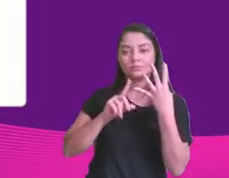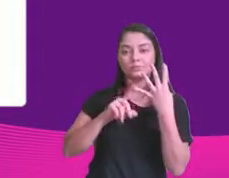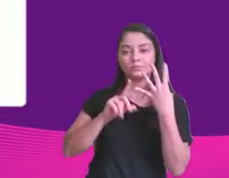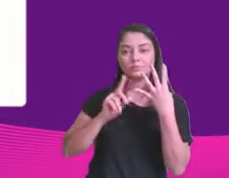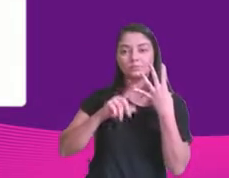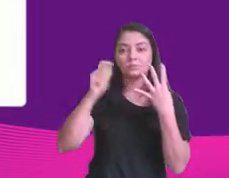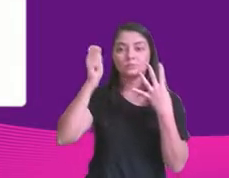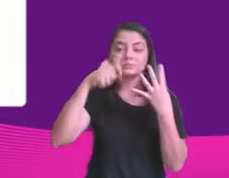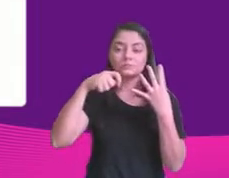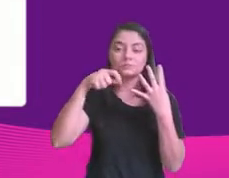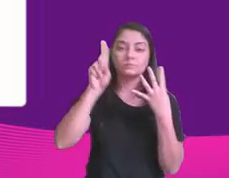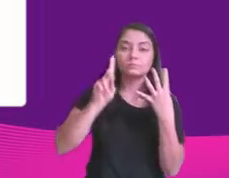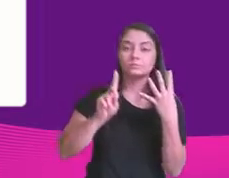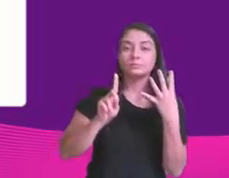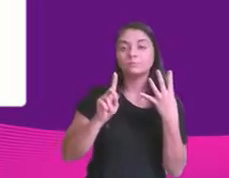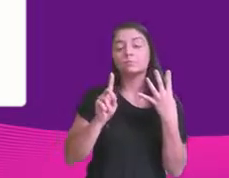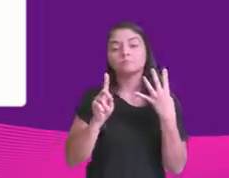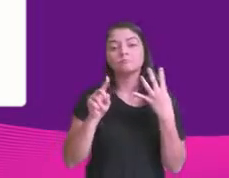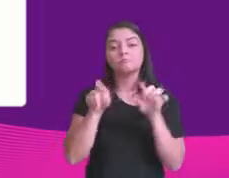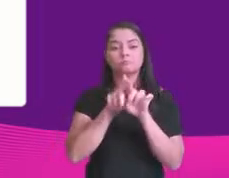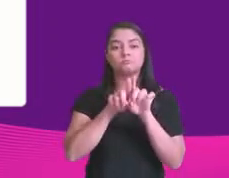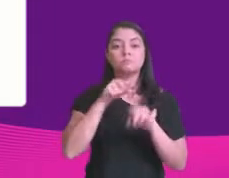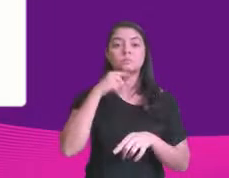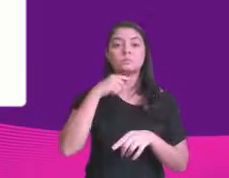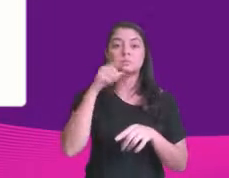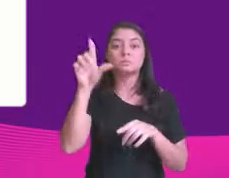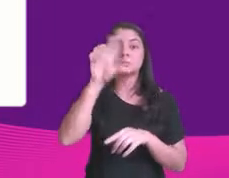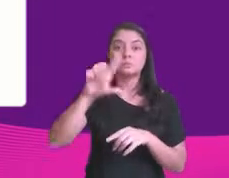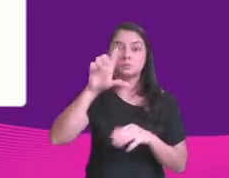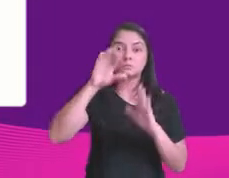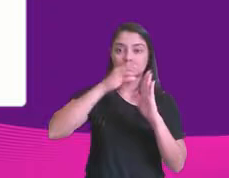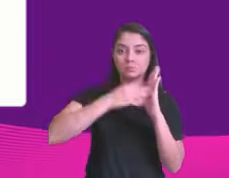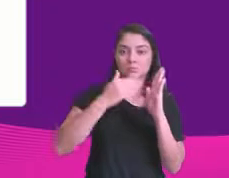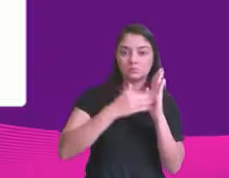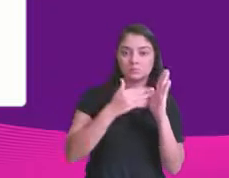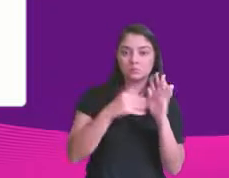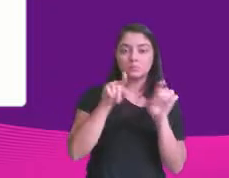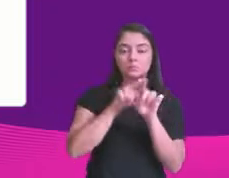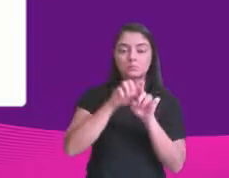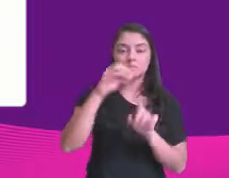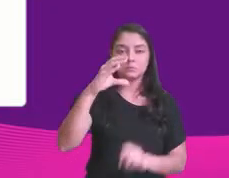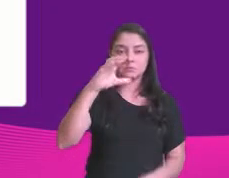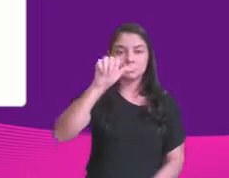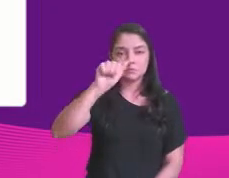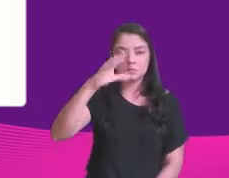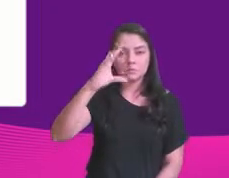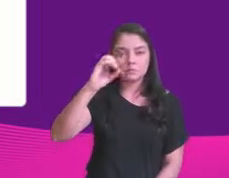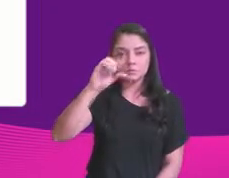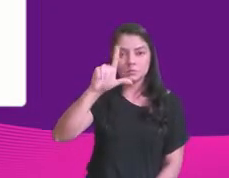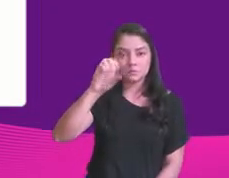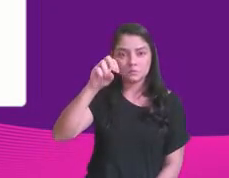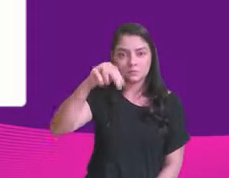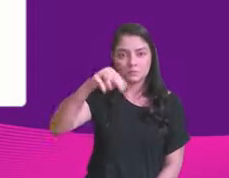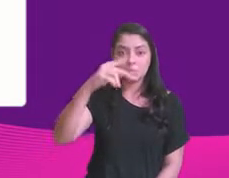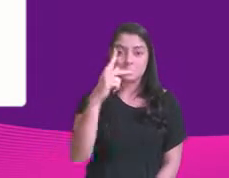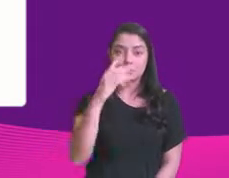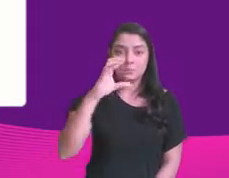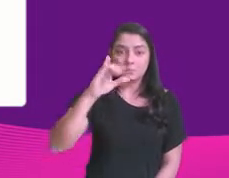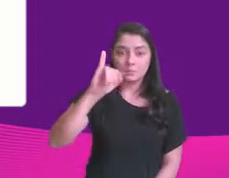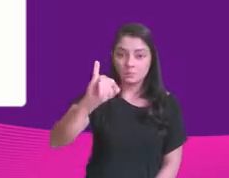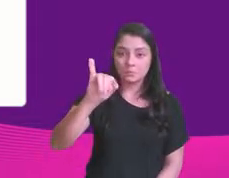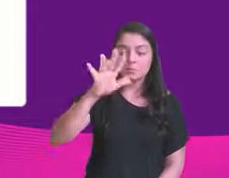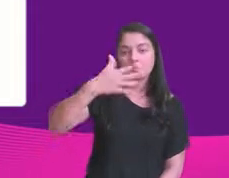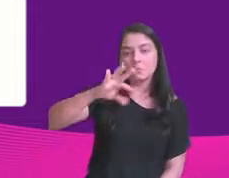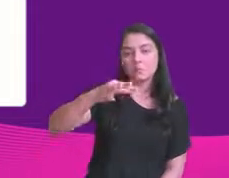primária, também ainda dúvida na literatura. CA de cólon, PCI, através do Project 7, PCI entre 11